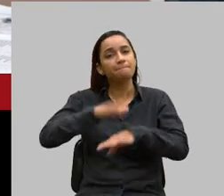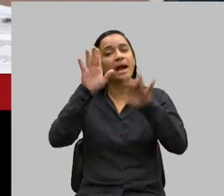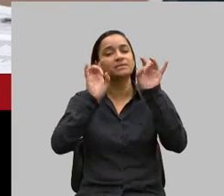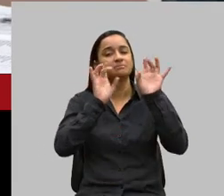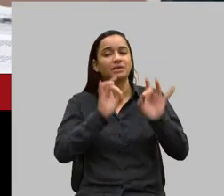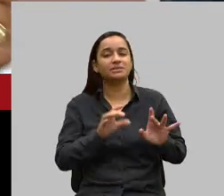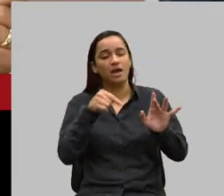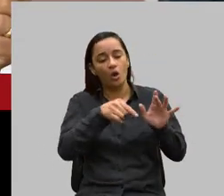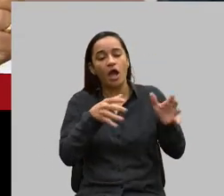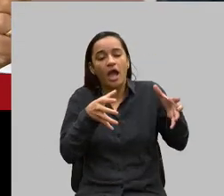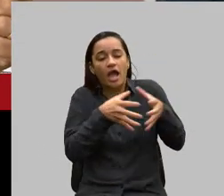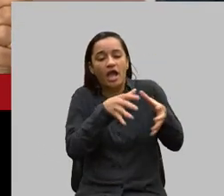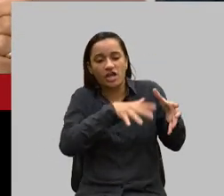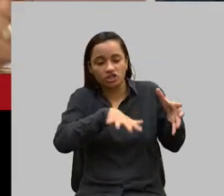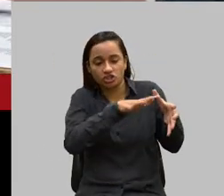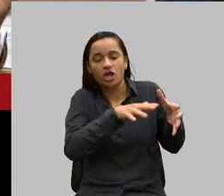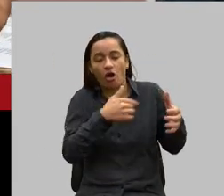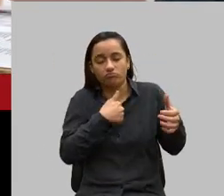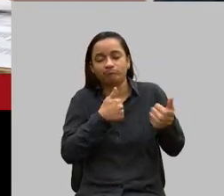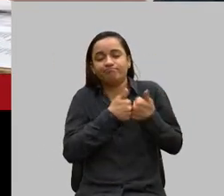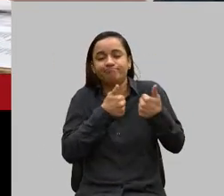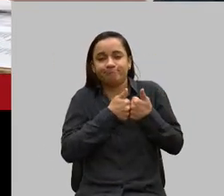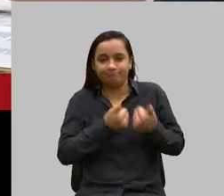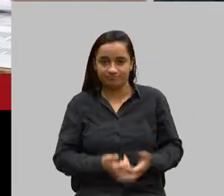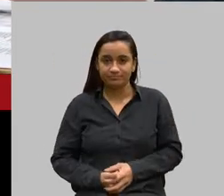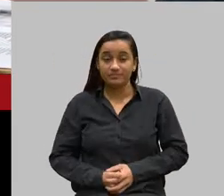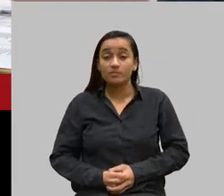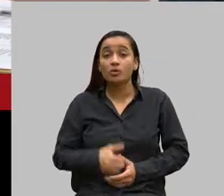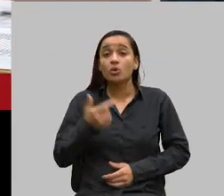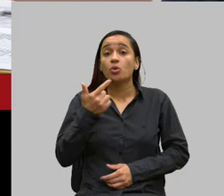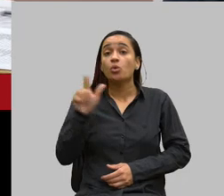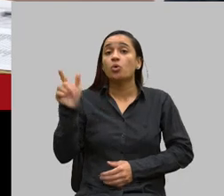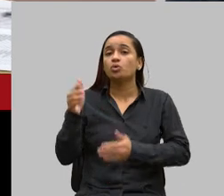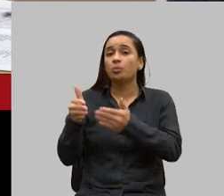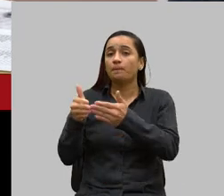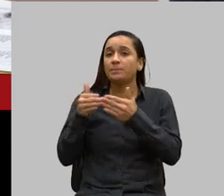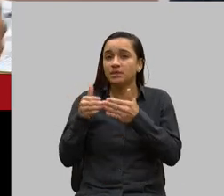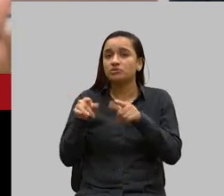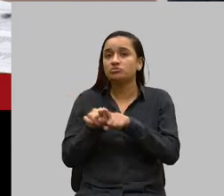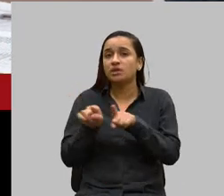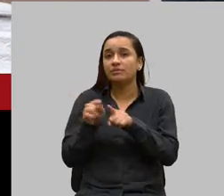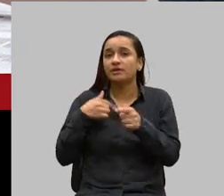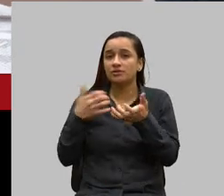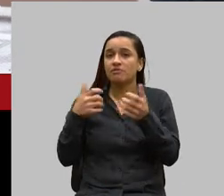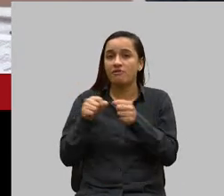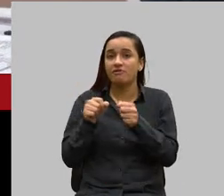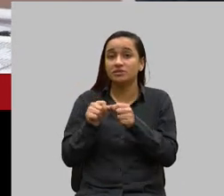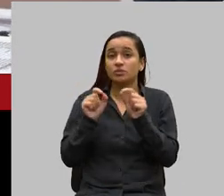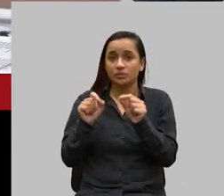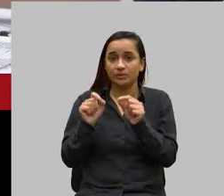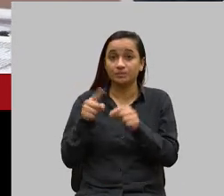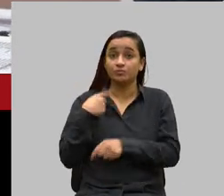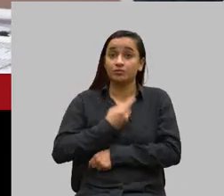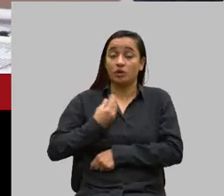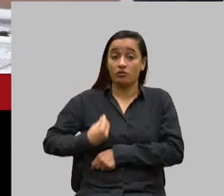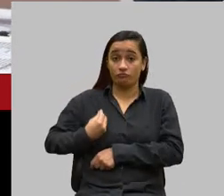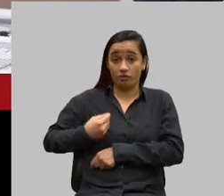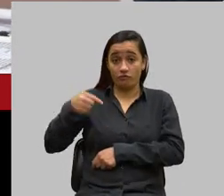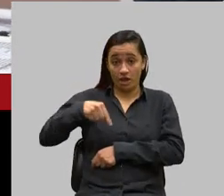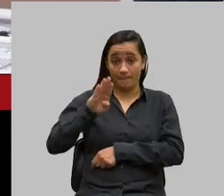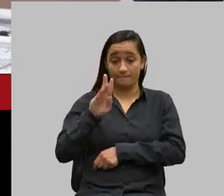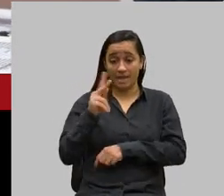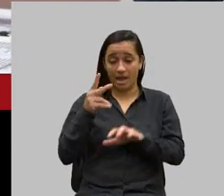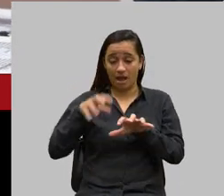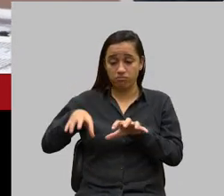que é tão Próspera e um outro pedido que eu lembrei agora que eu queria te fazer também falando de semig o que a gente vive na região metropolitana hoje é um grande